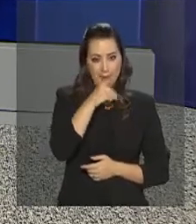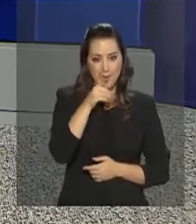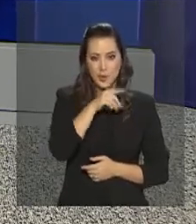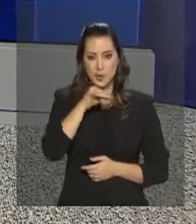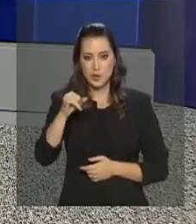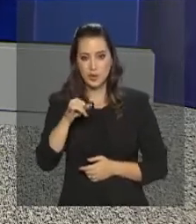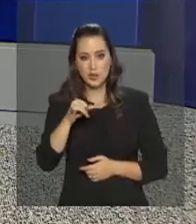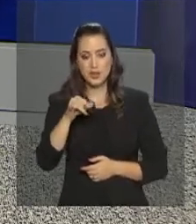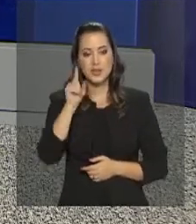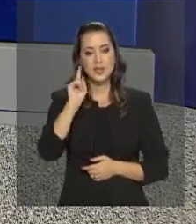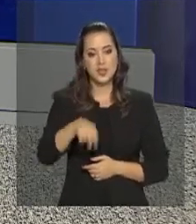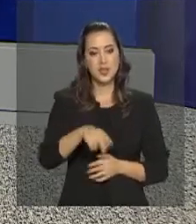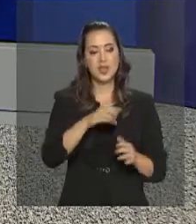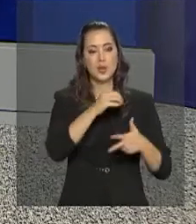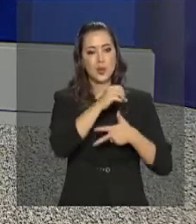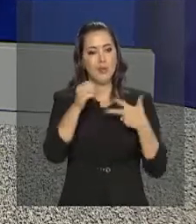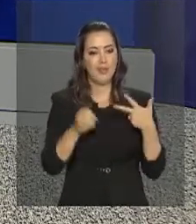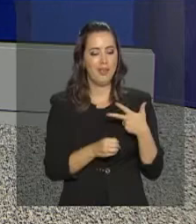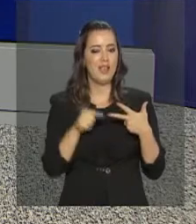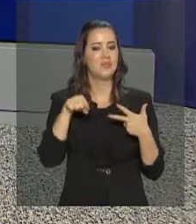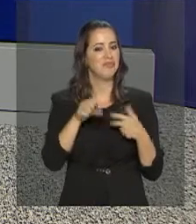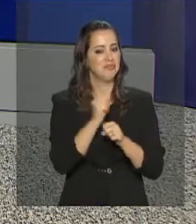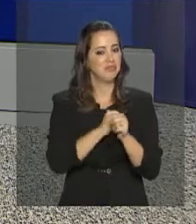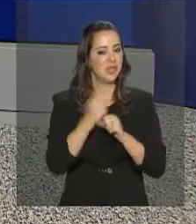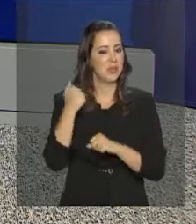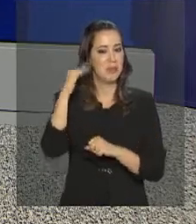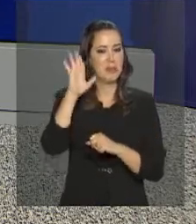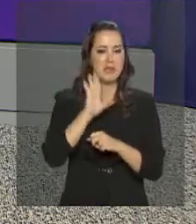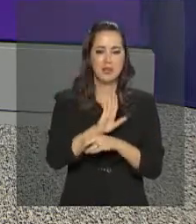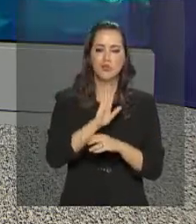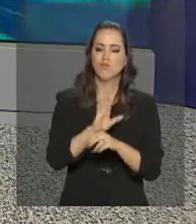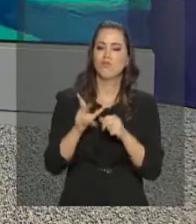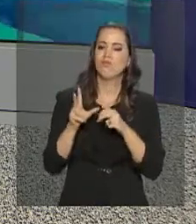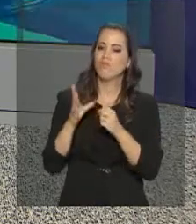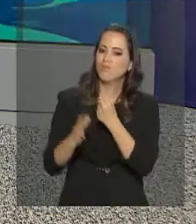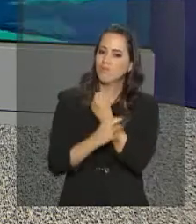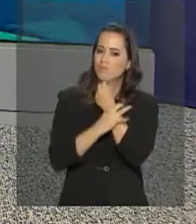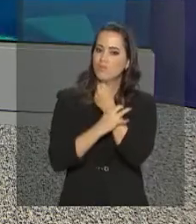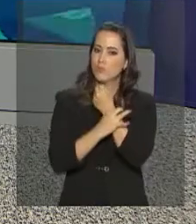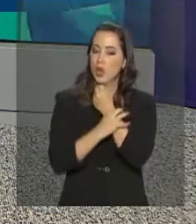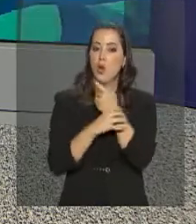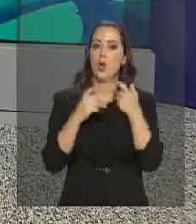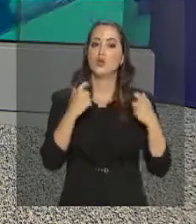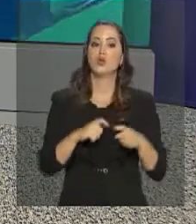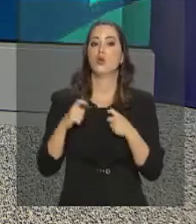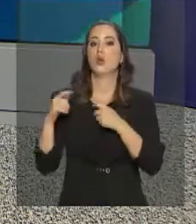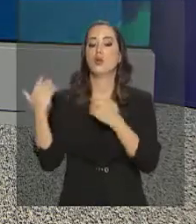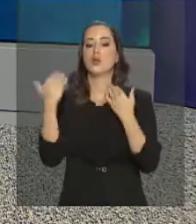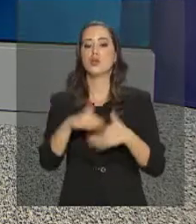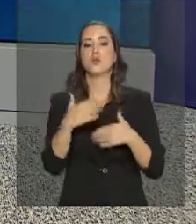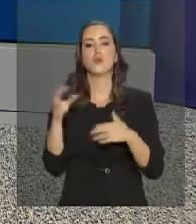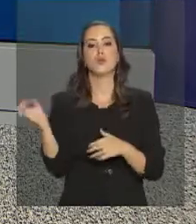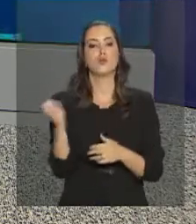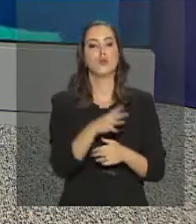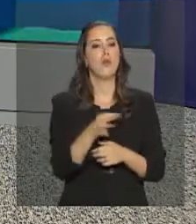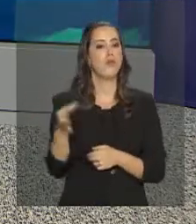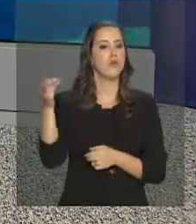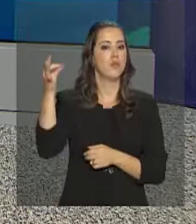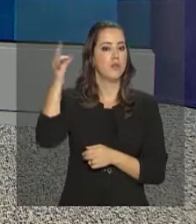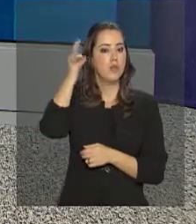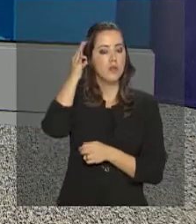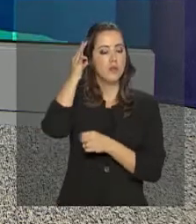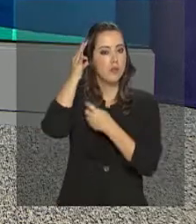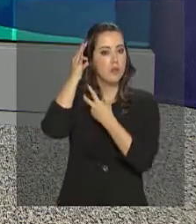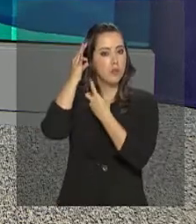Ensino Médio e o Enem 2018 terá mais reforço na segurança. Os locais de prova ganharão novos pontos